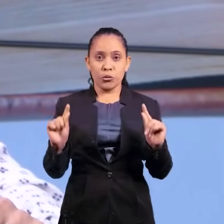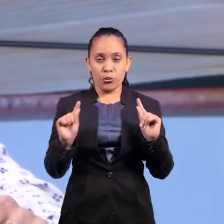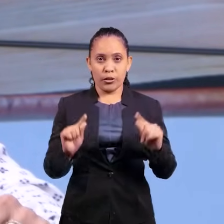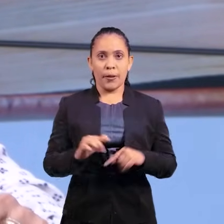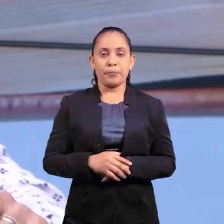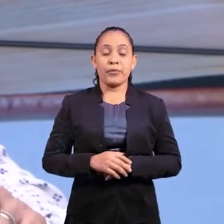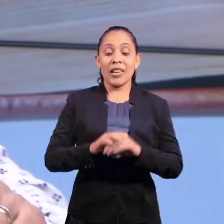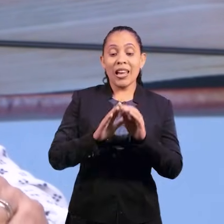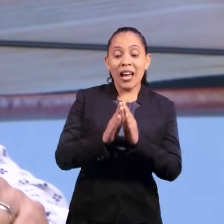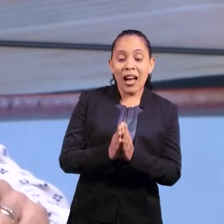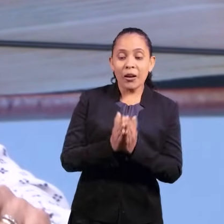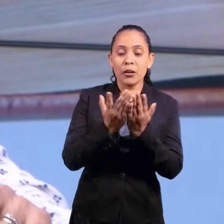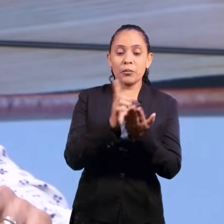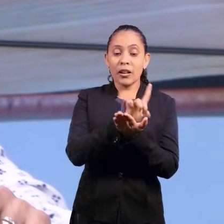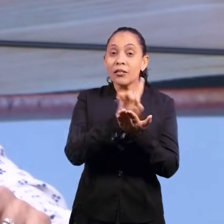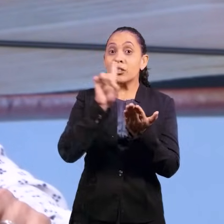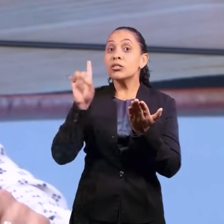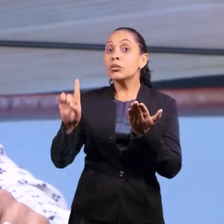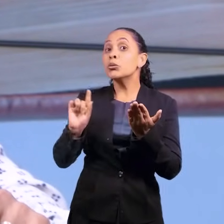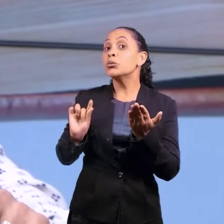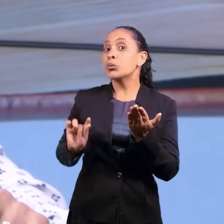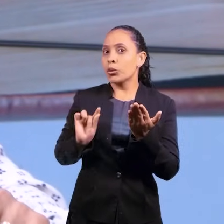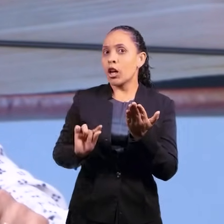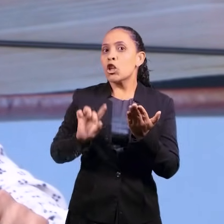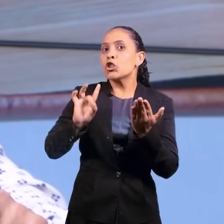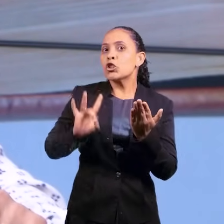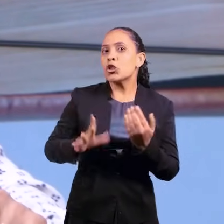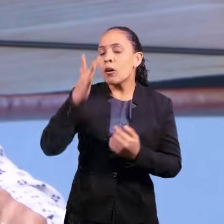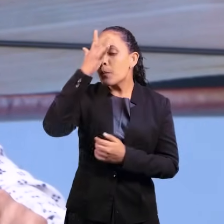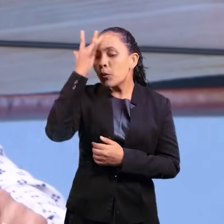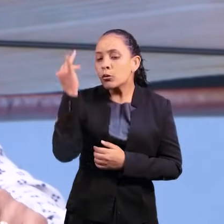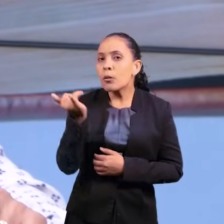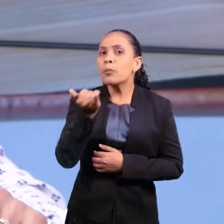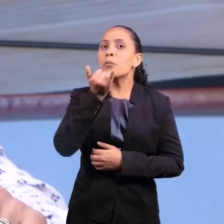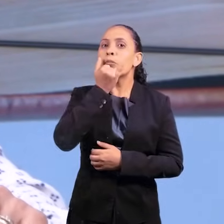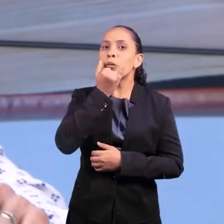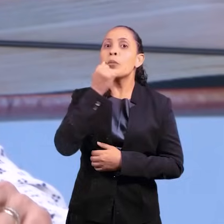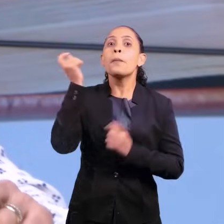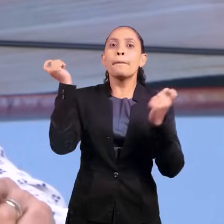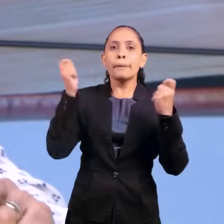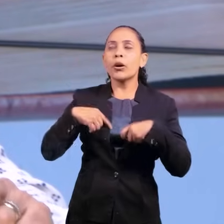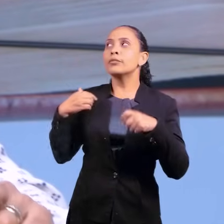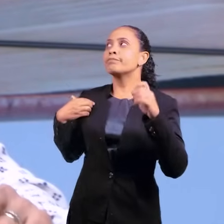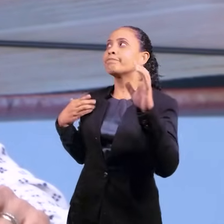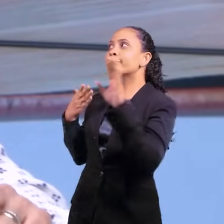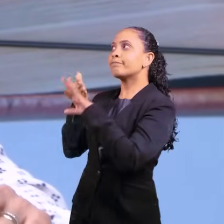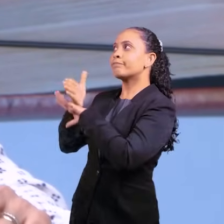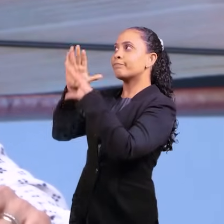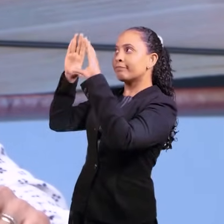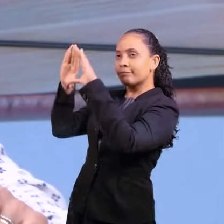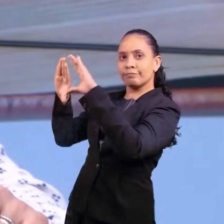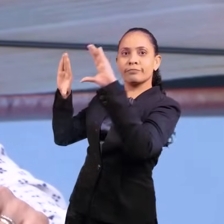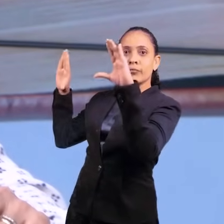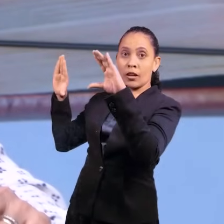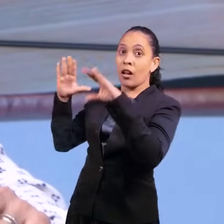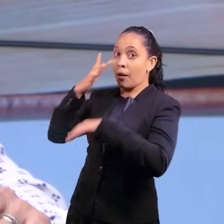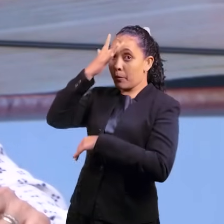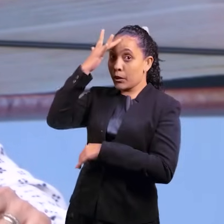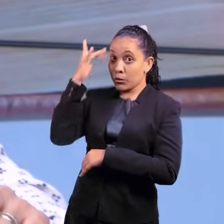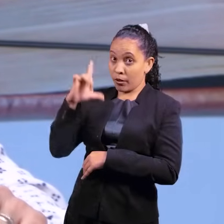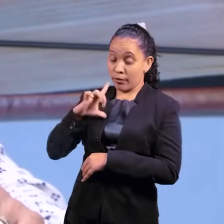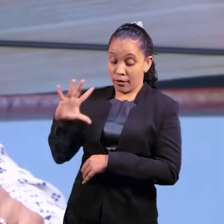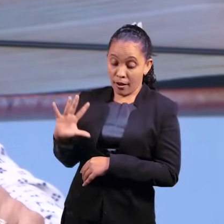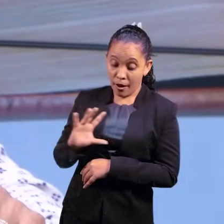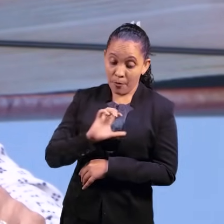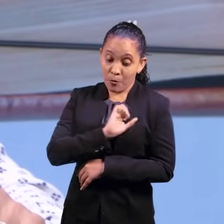que a palavra diz que só os perdoados entrarão no reino dos céus. Só quem tem